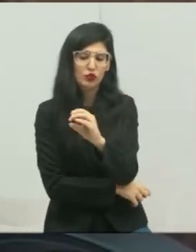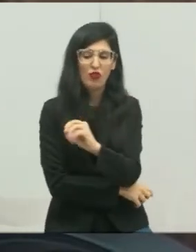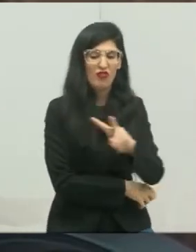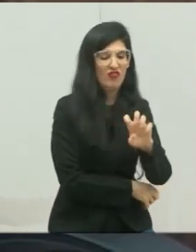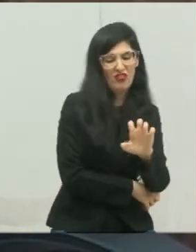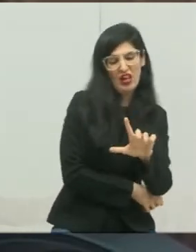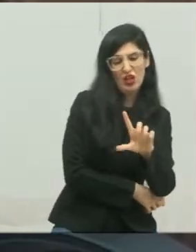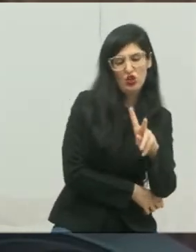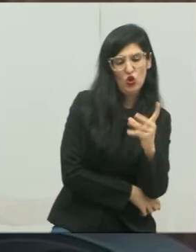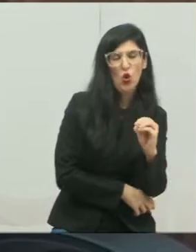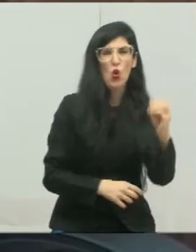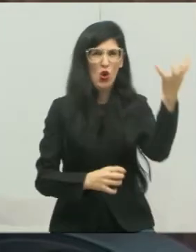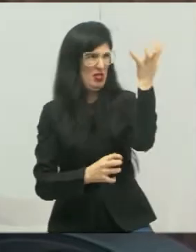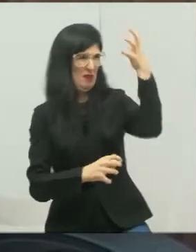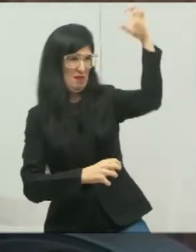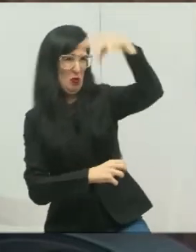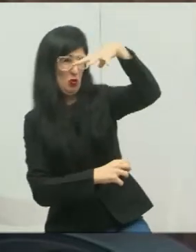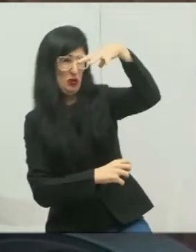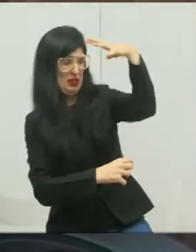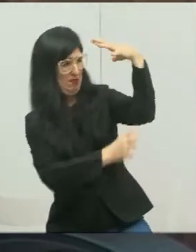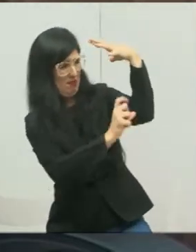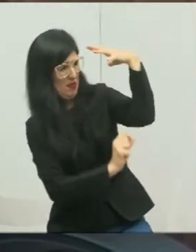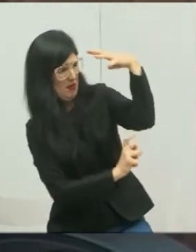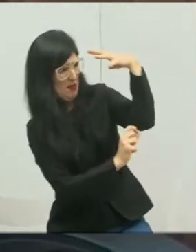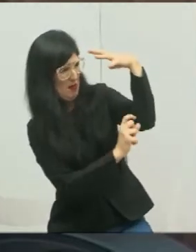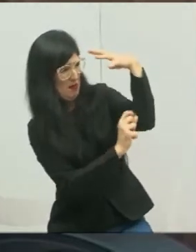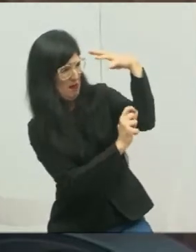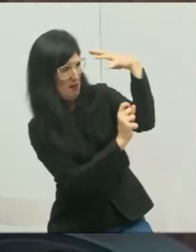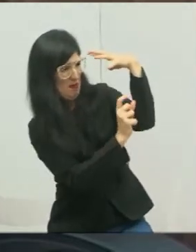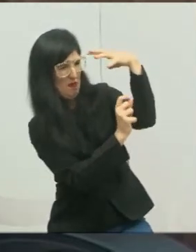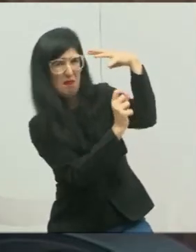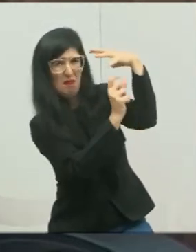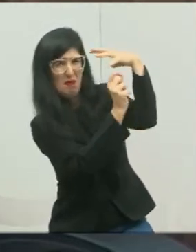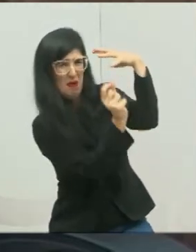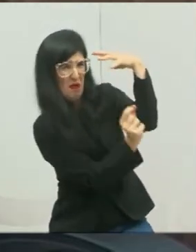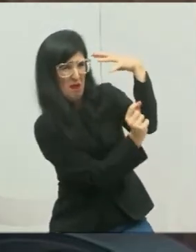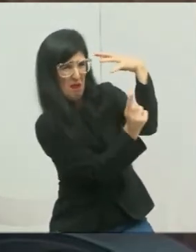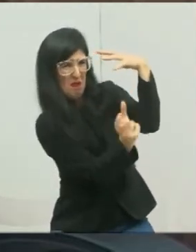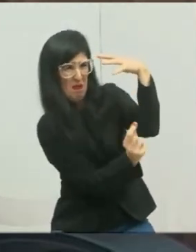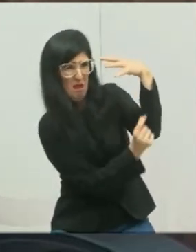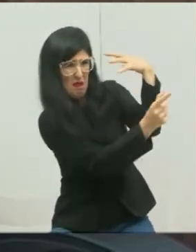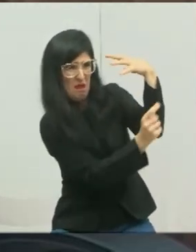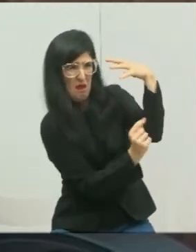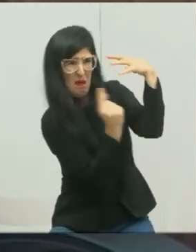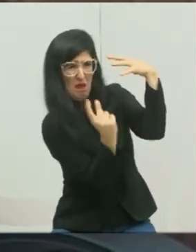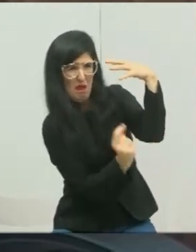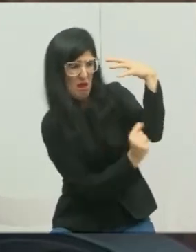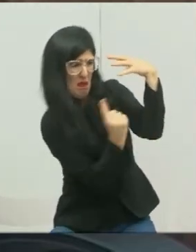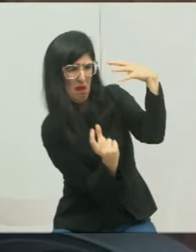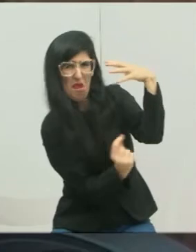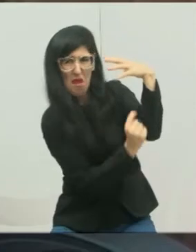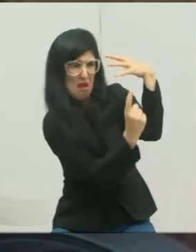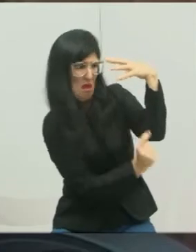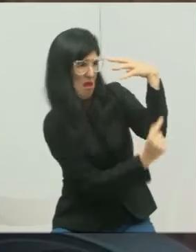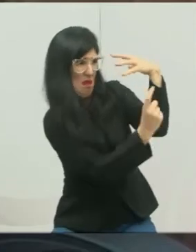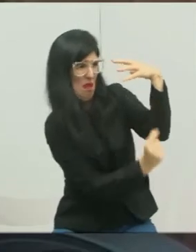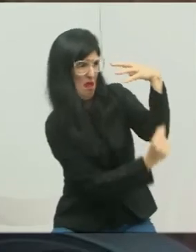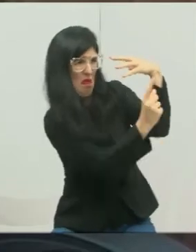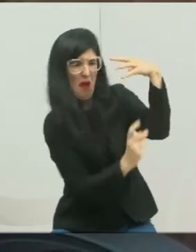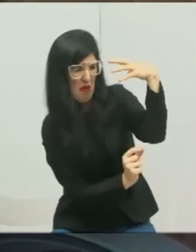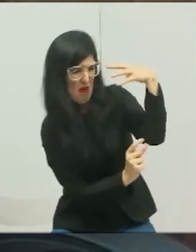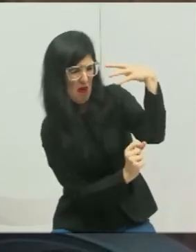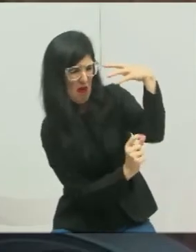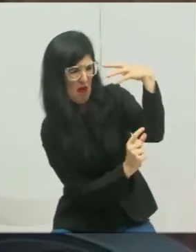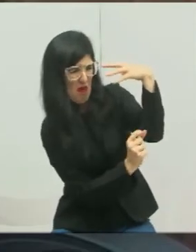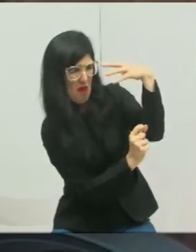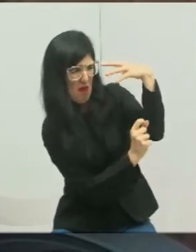saindo de dentro do poste de madeira. Então, vamos evitar algum acidente, alguns danos à vida das pessoas e das crianças em especial,